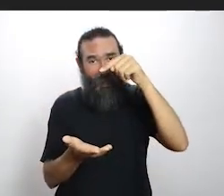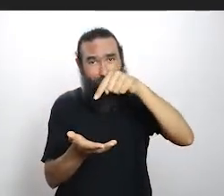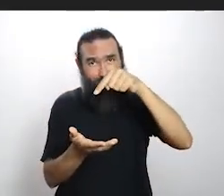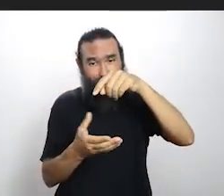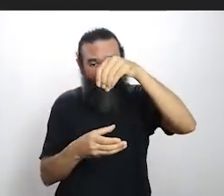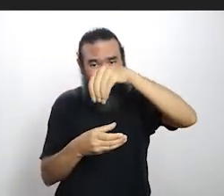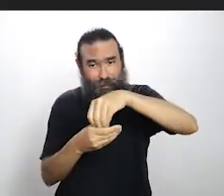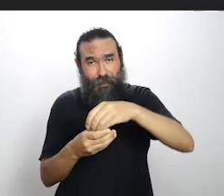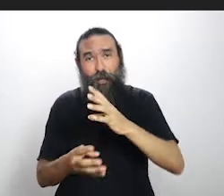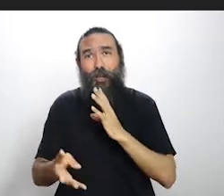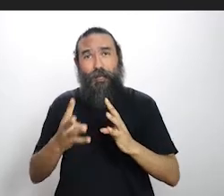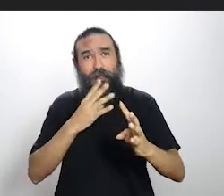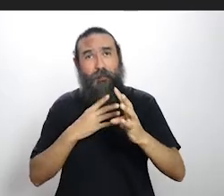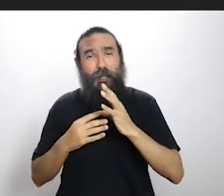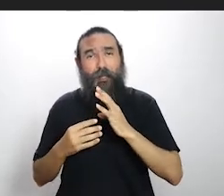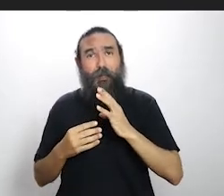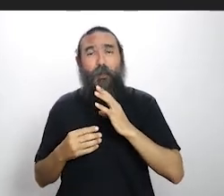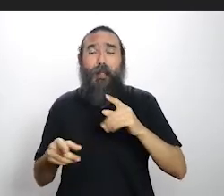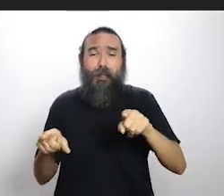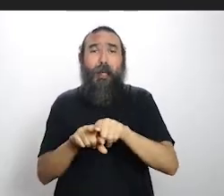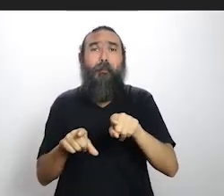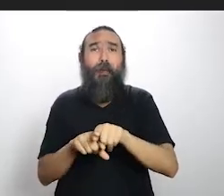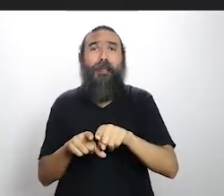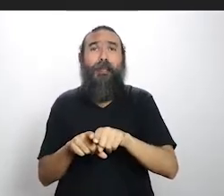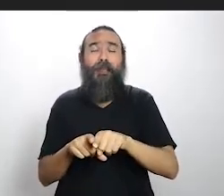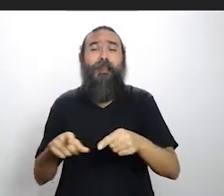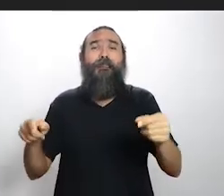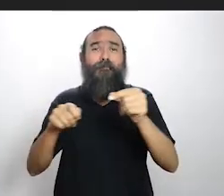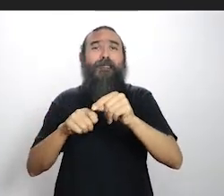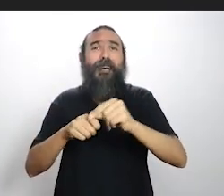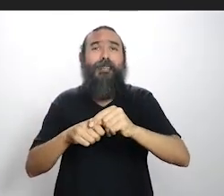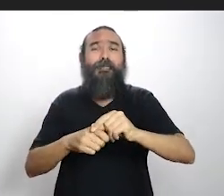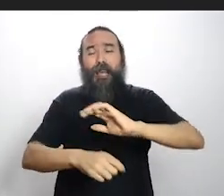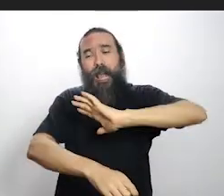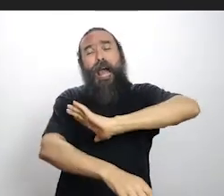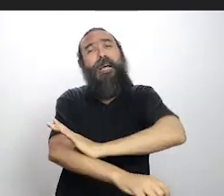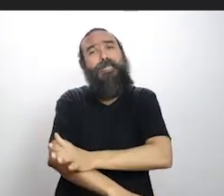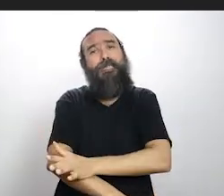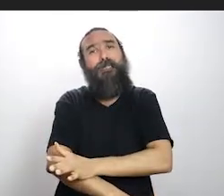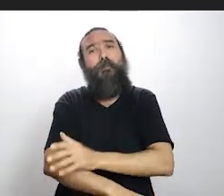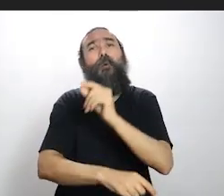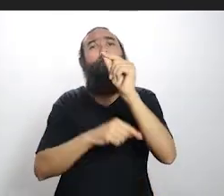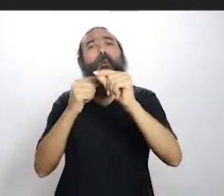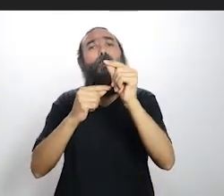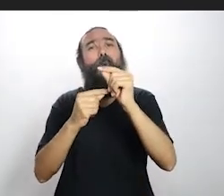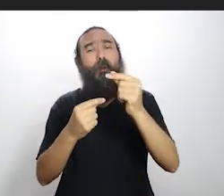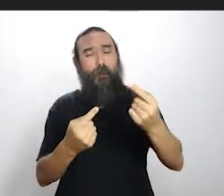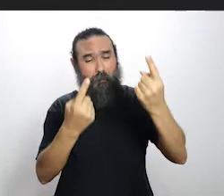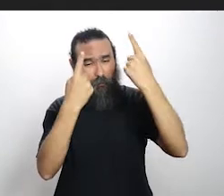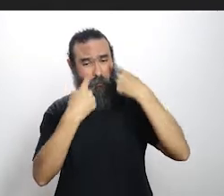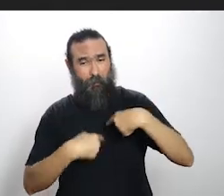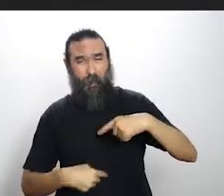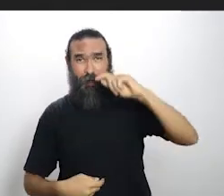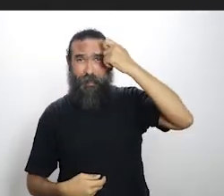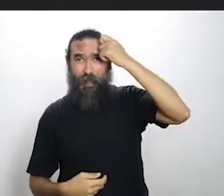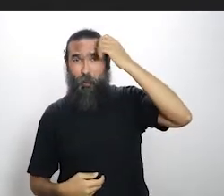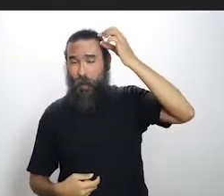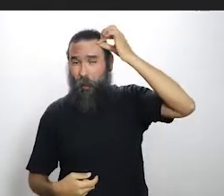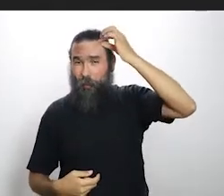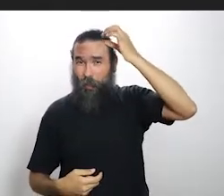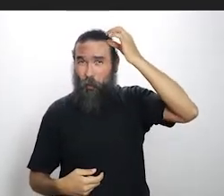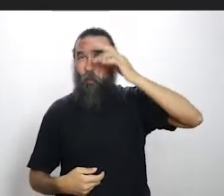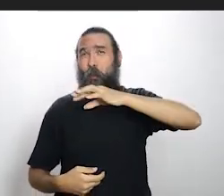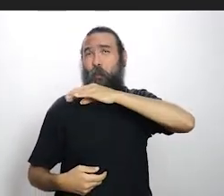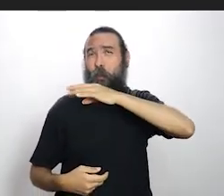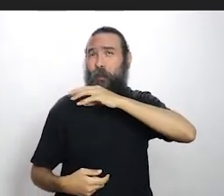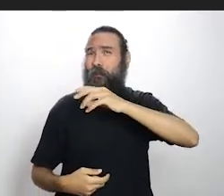cabelo considerado bonito, de que ele não é uma pessoa considerada confiável? Do que vale, então, acesso ao nosso, do nosso povo a